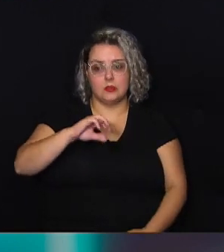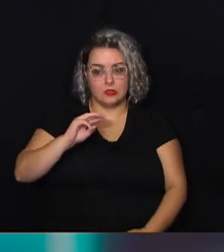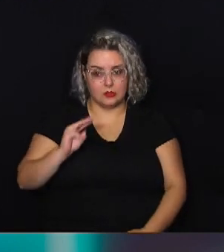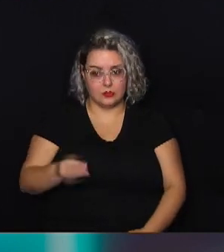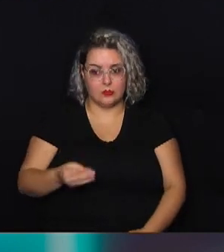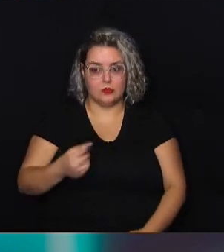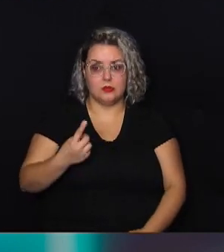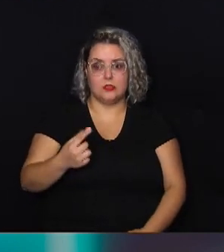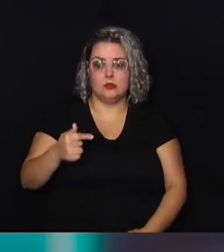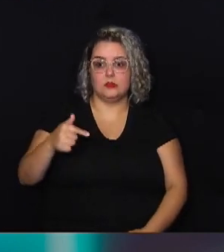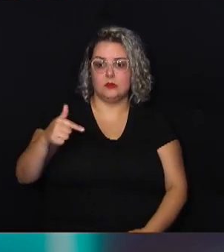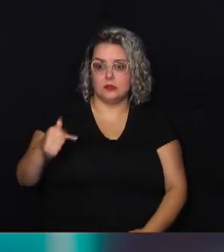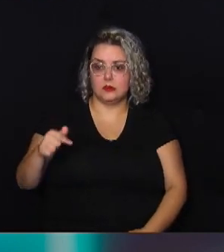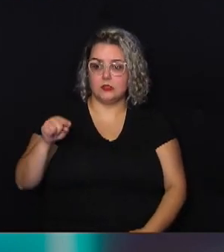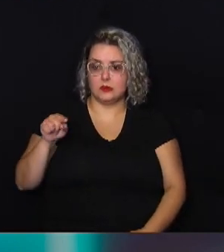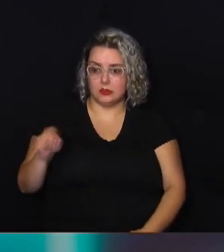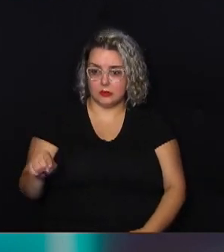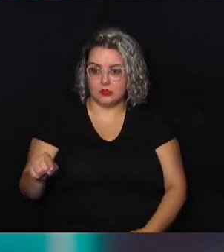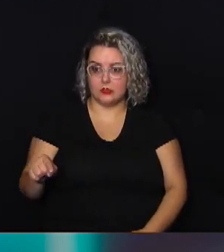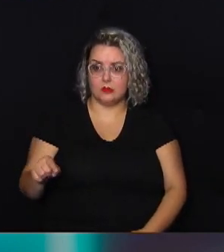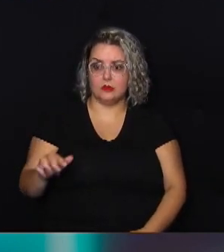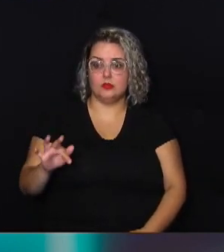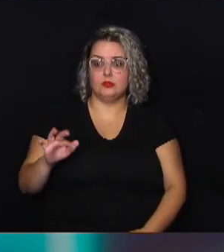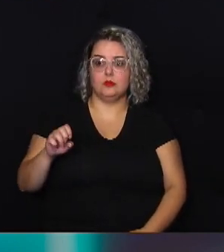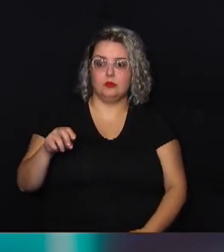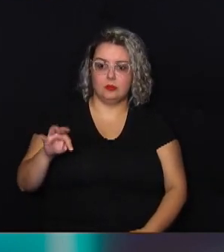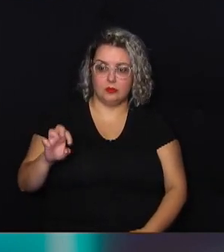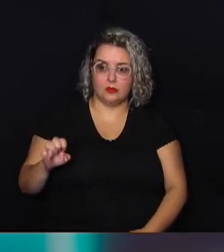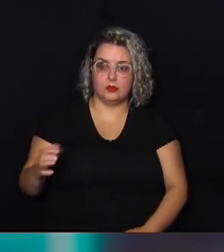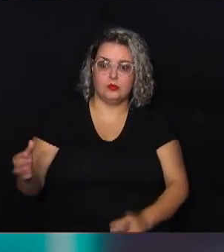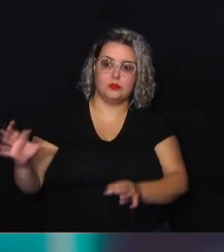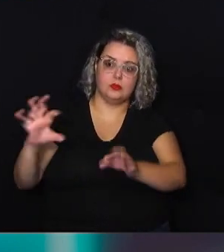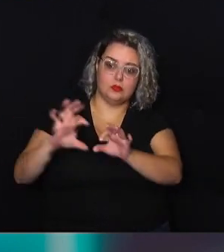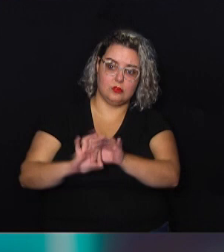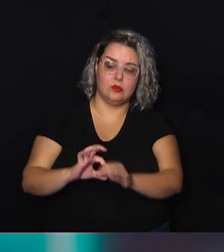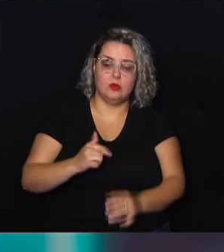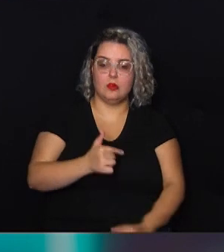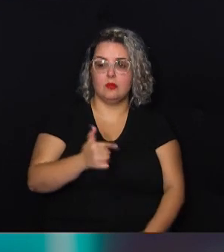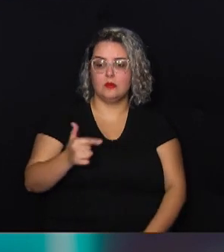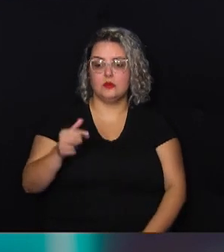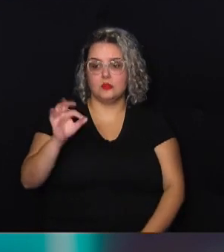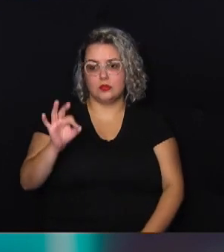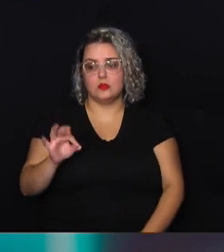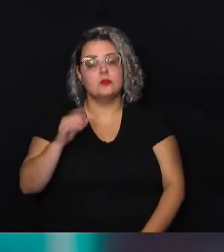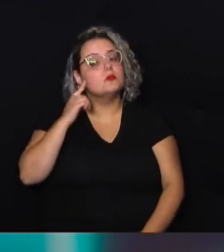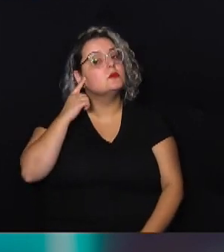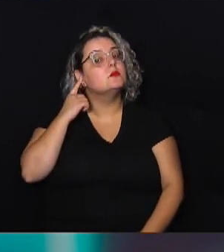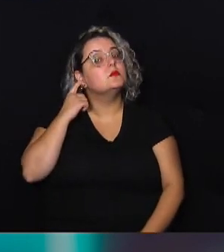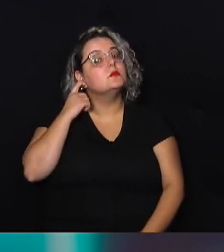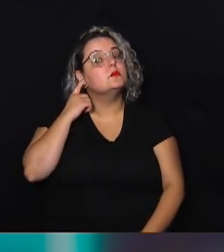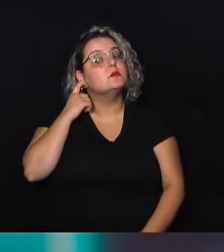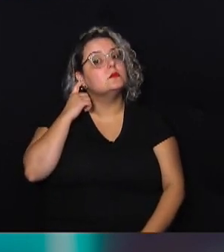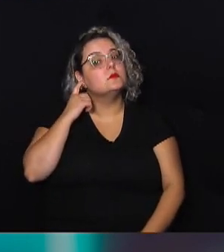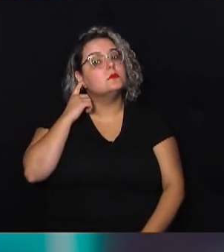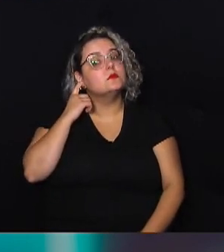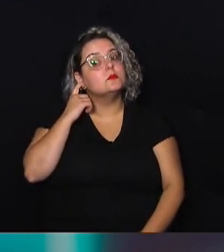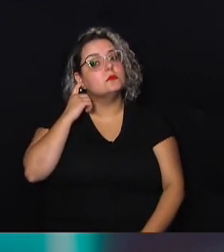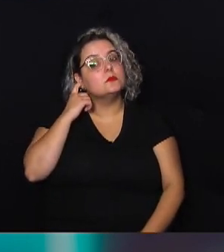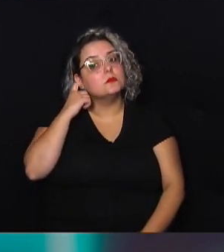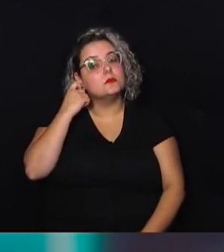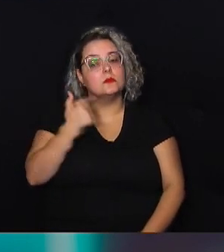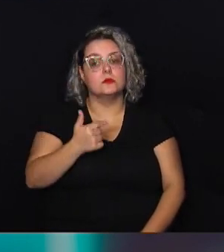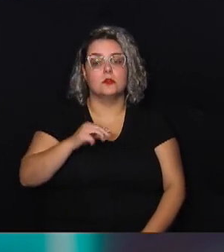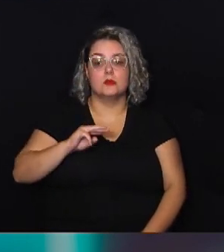177 mil de fonte vinculada, representando 22% das receitas, e 2